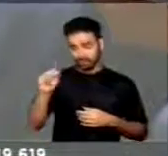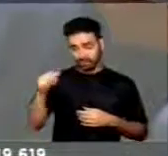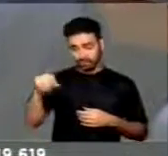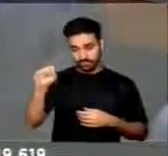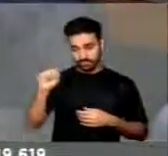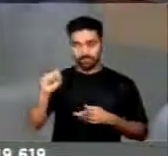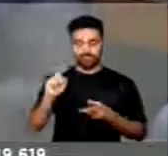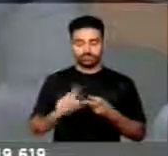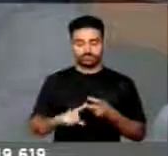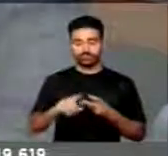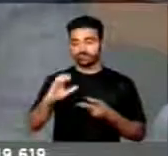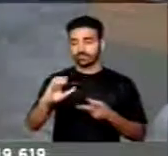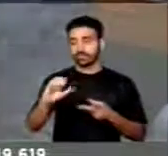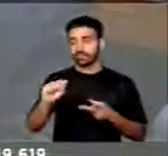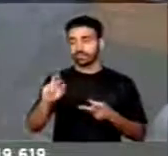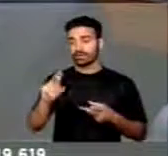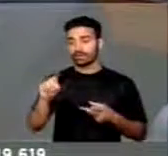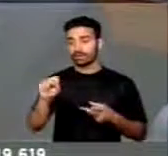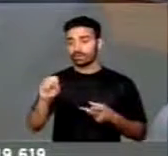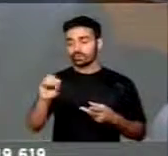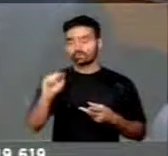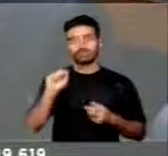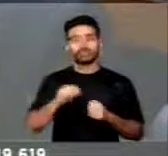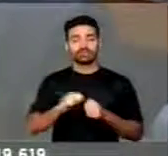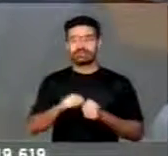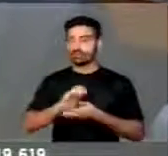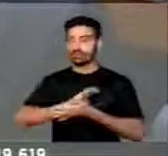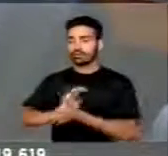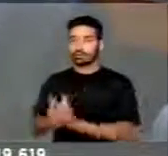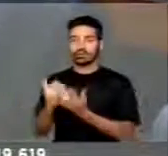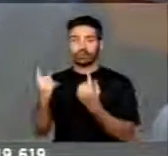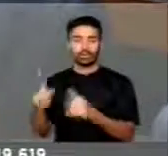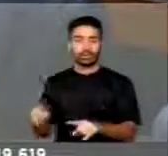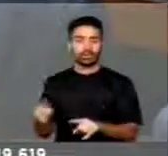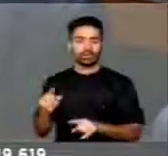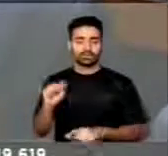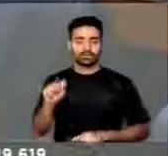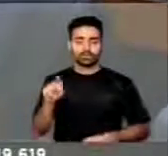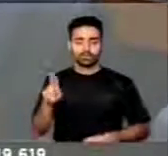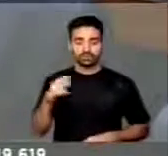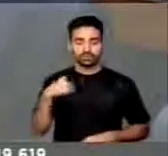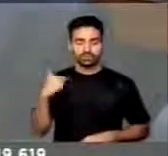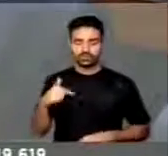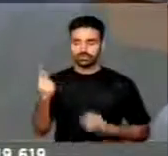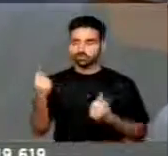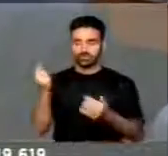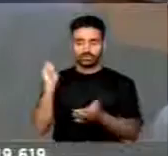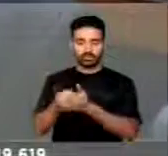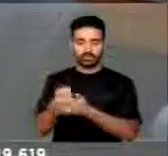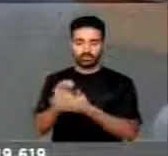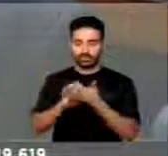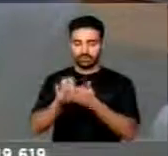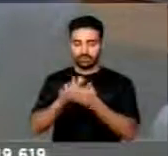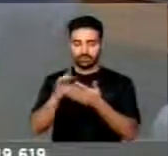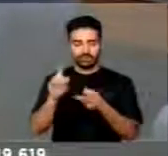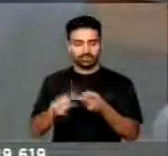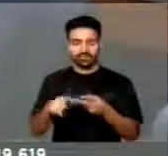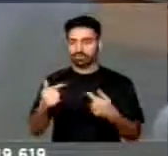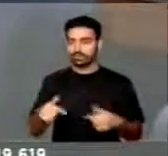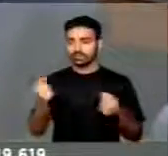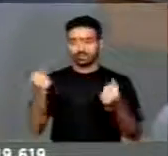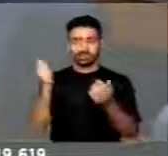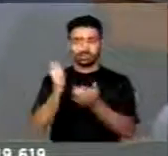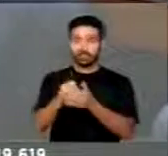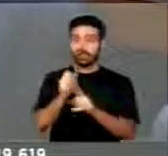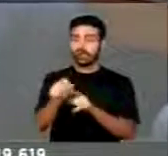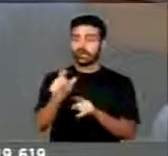Cardoso, destruíram a Advocacia Geral da União. Não tem dinheiro para pagar custas, não tem dinheiro para pagar o